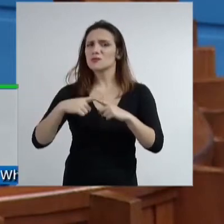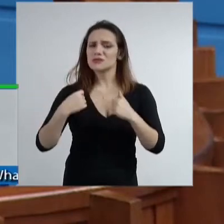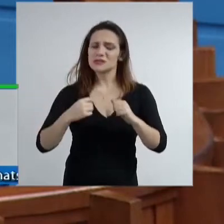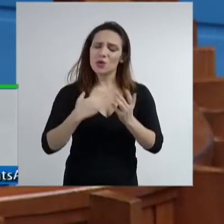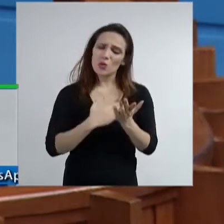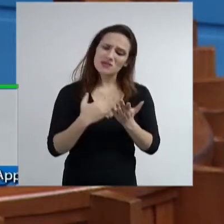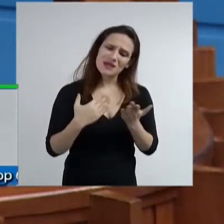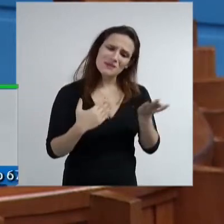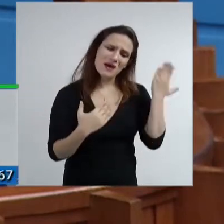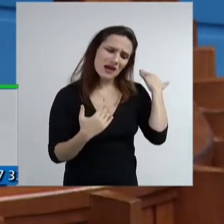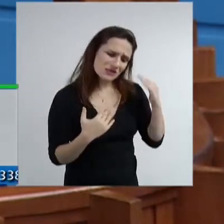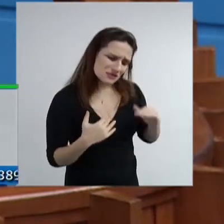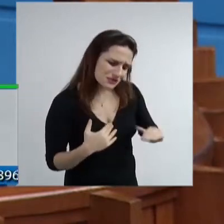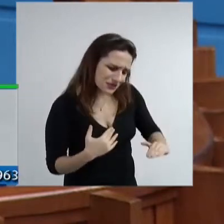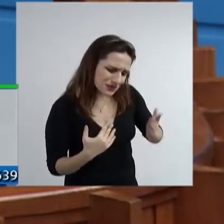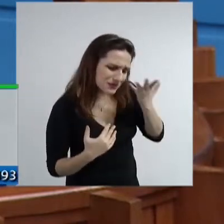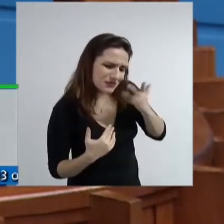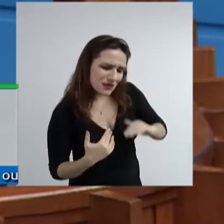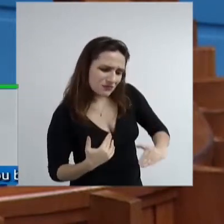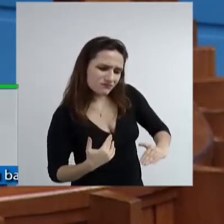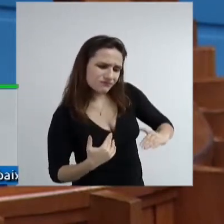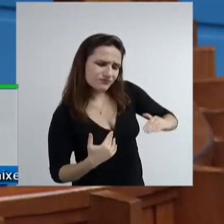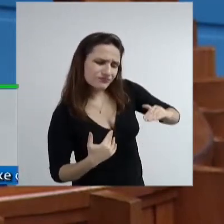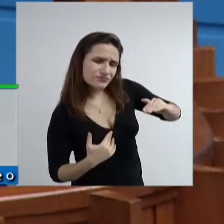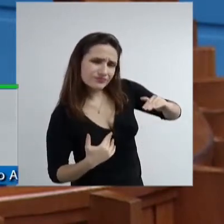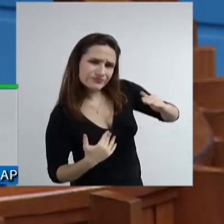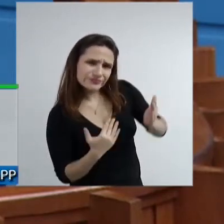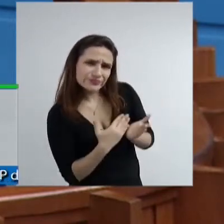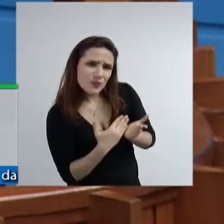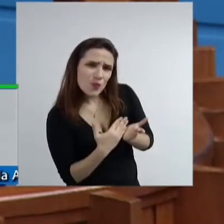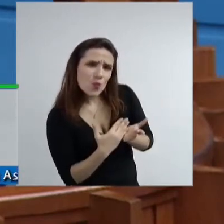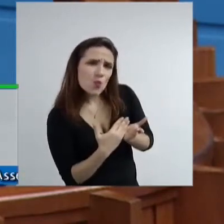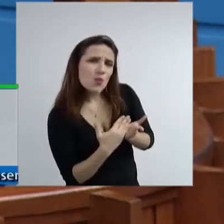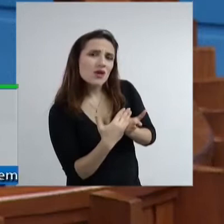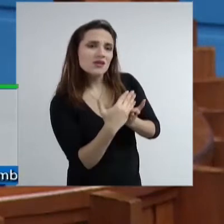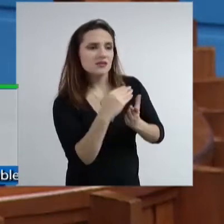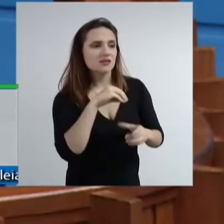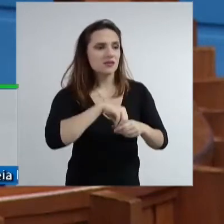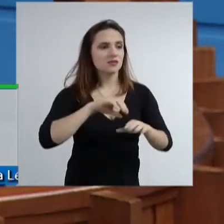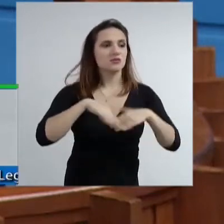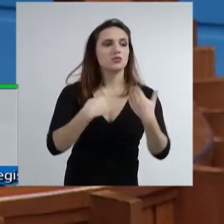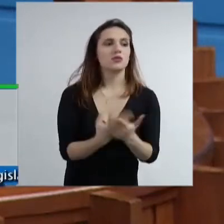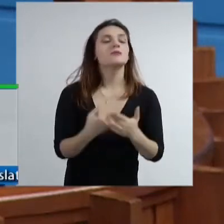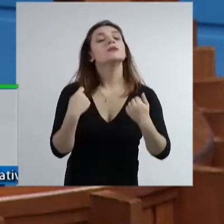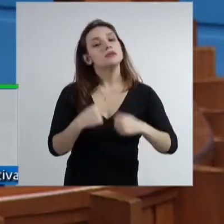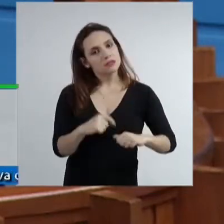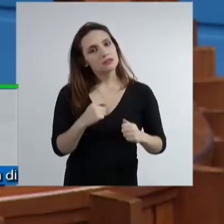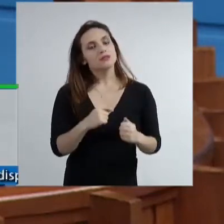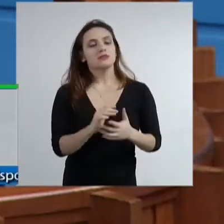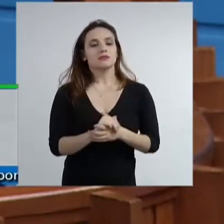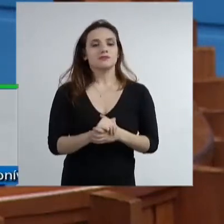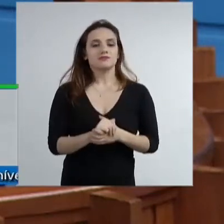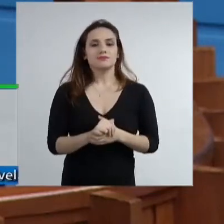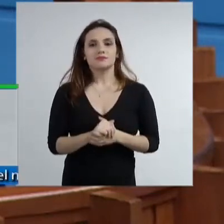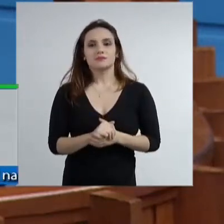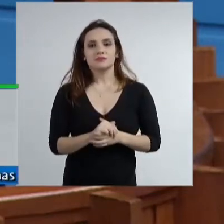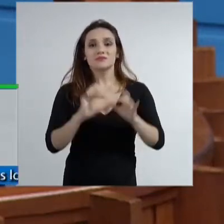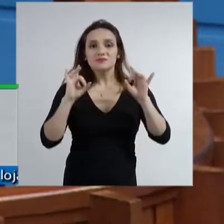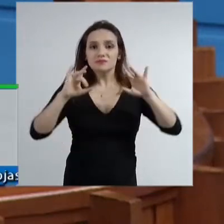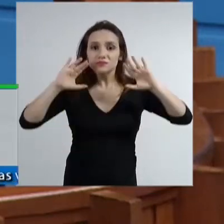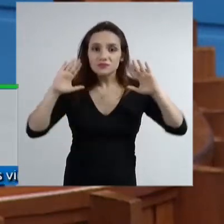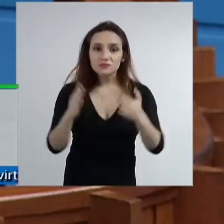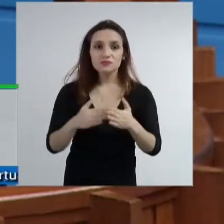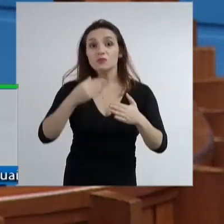crianças, lá no momento dos primeiros passos da criança na escola, em relação principalmente